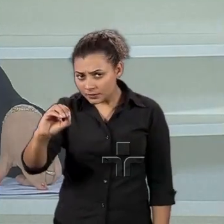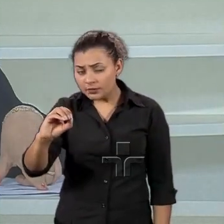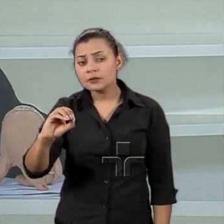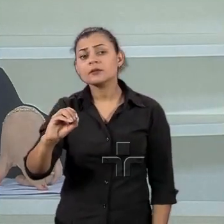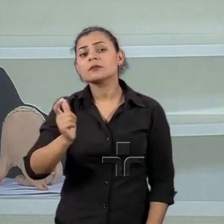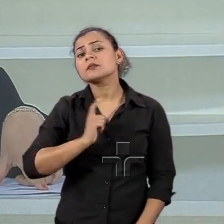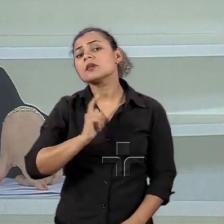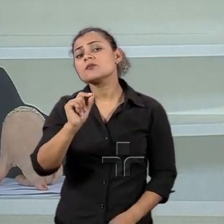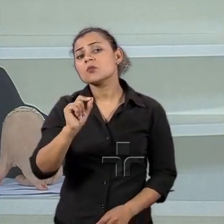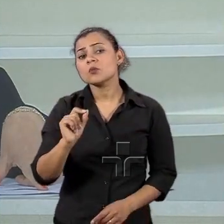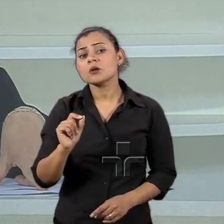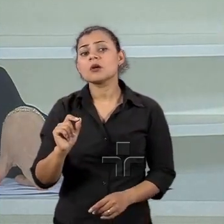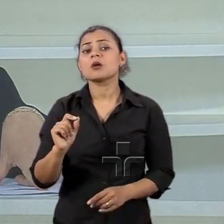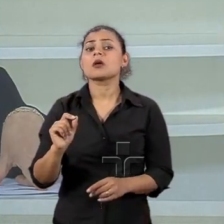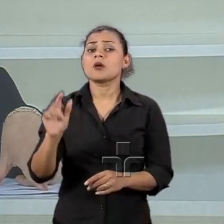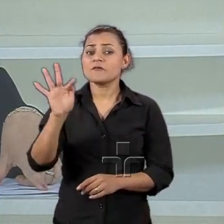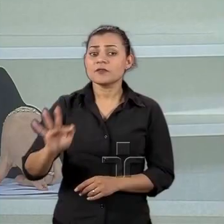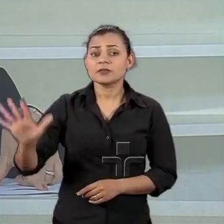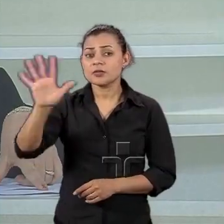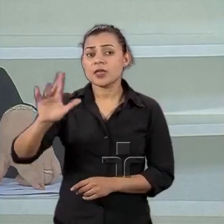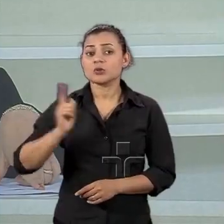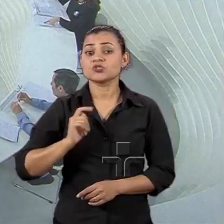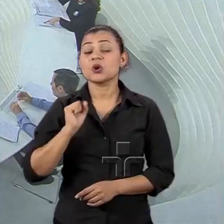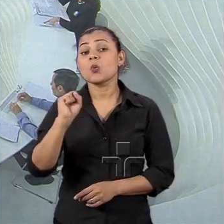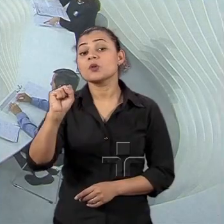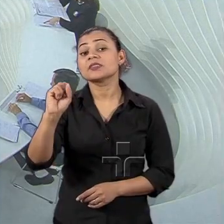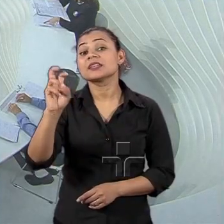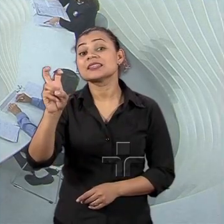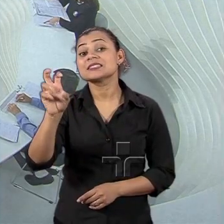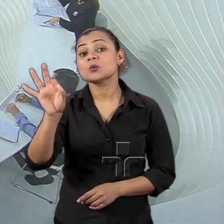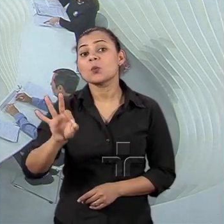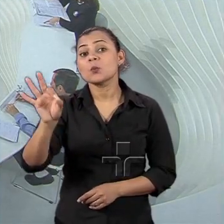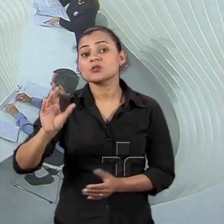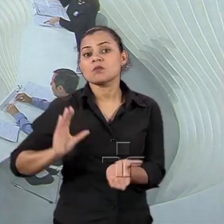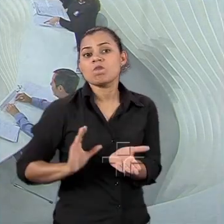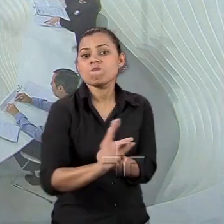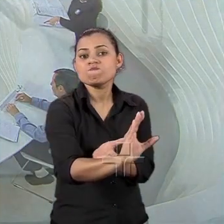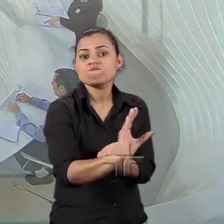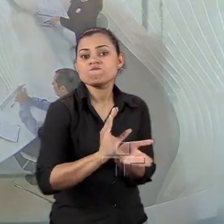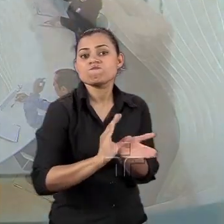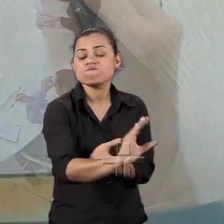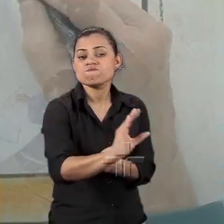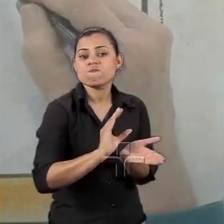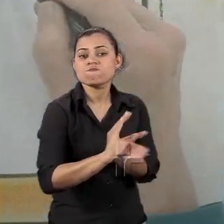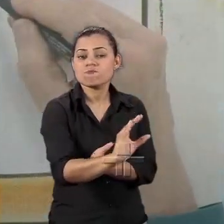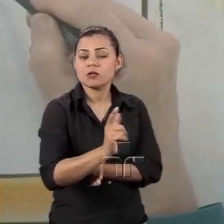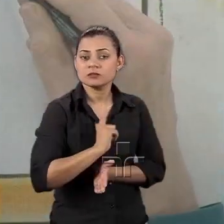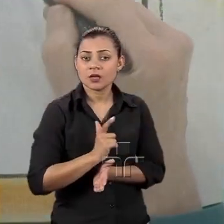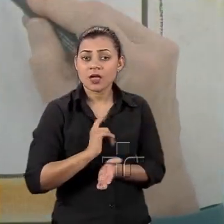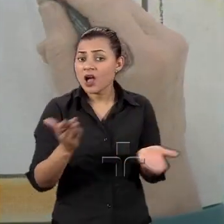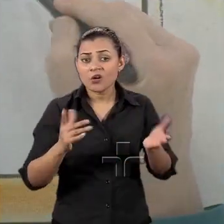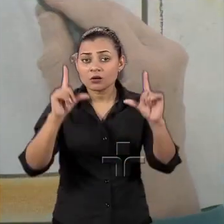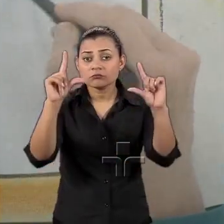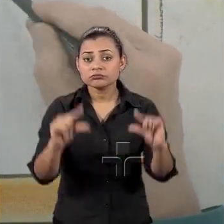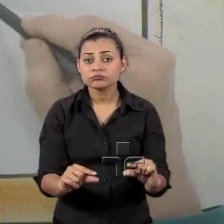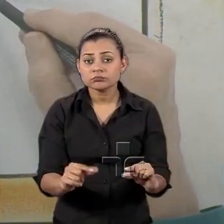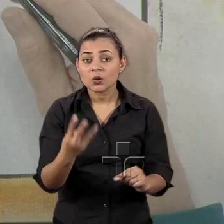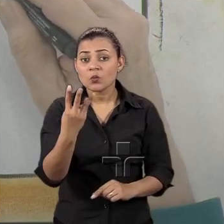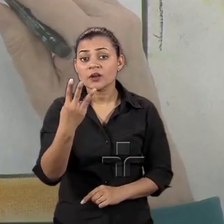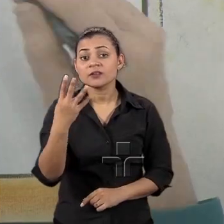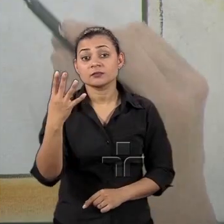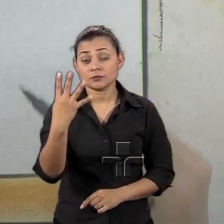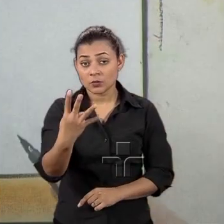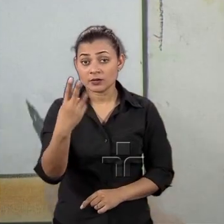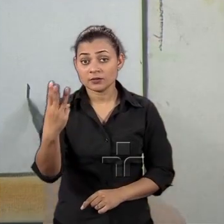com 75% no dinheiro da saúde. Hoje ela participa com 43%. E os prefeitos, em 1980, participavam